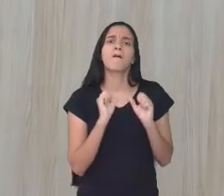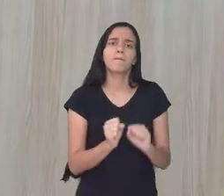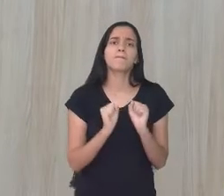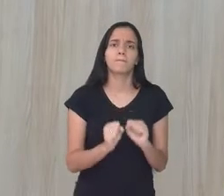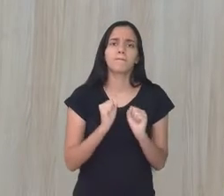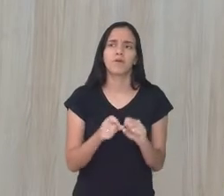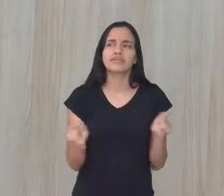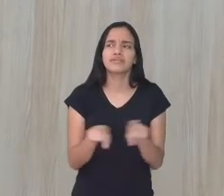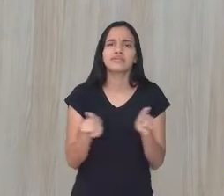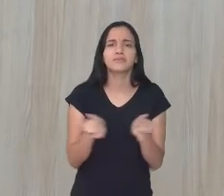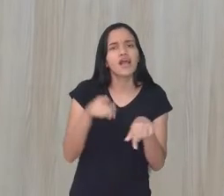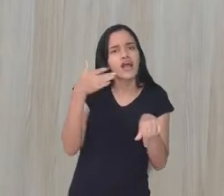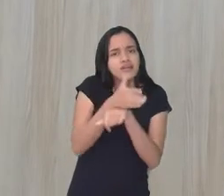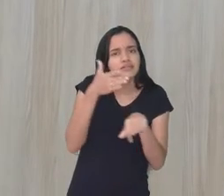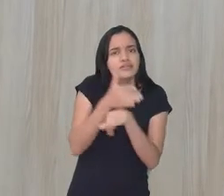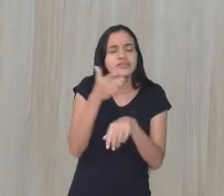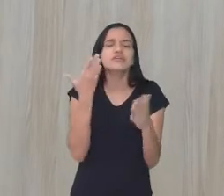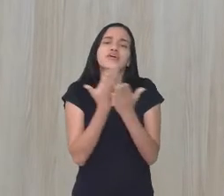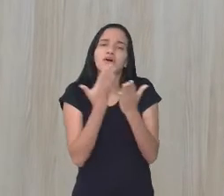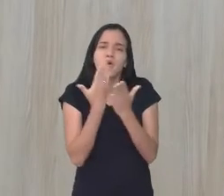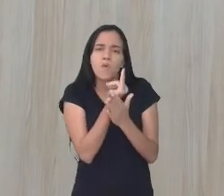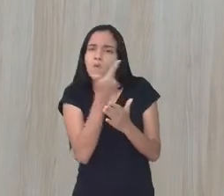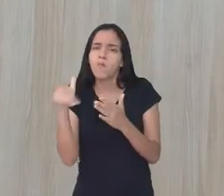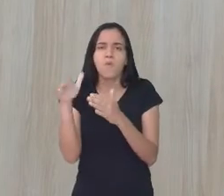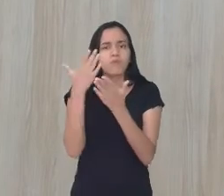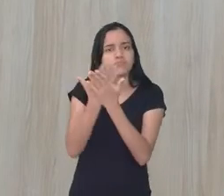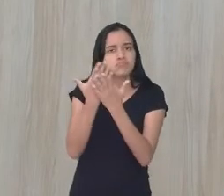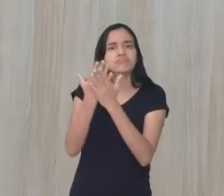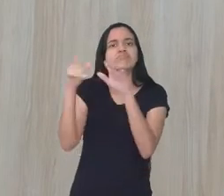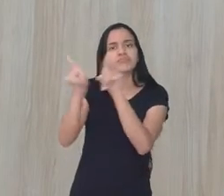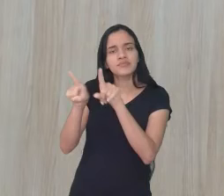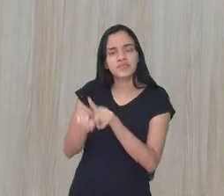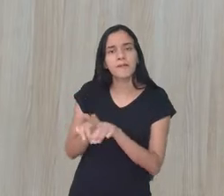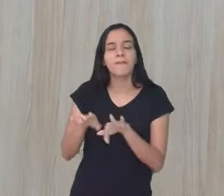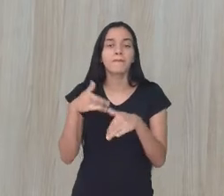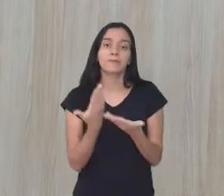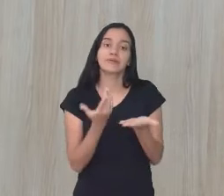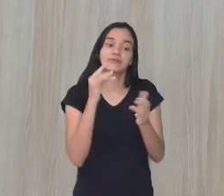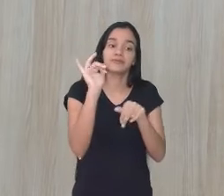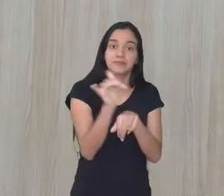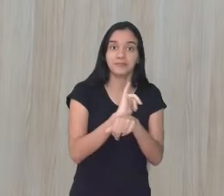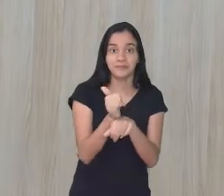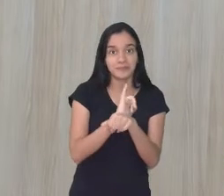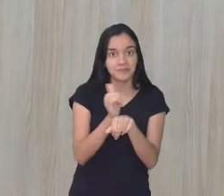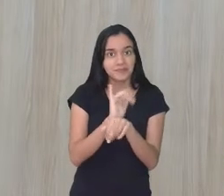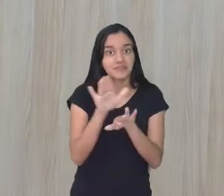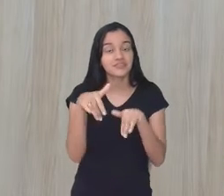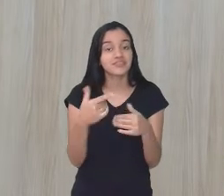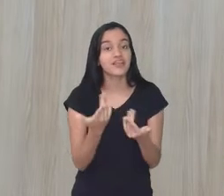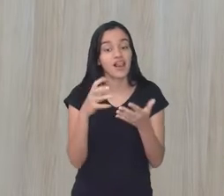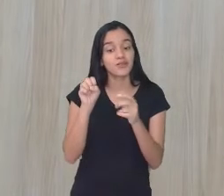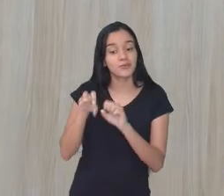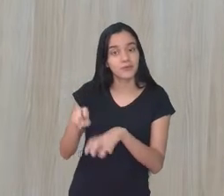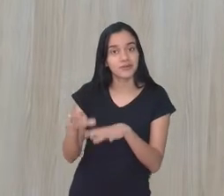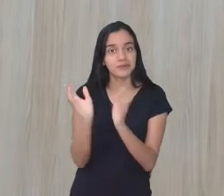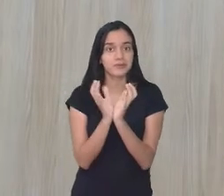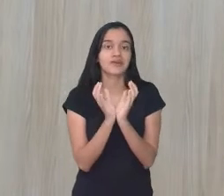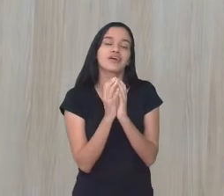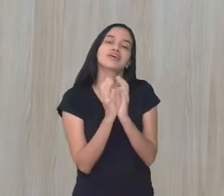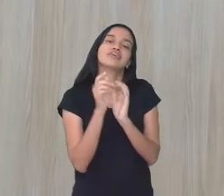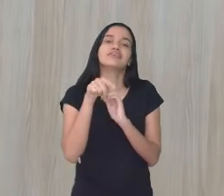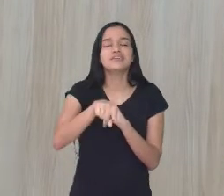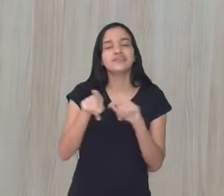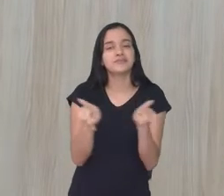podem também acessar essa aula e outras aulas, né, pelo canal no YouTube, lá do Educa Recife, e deixar